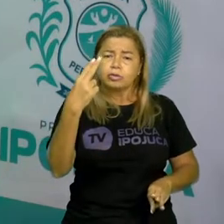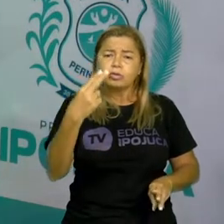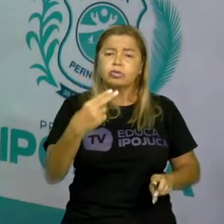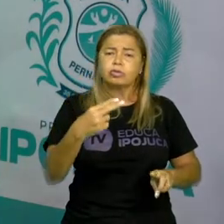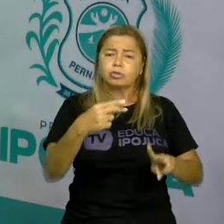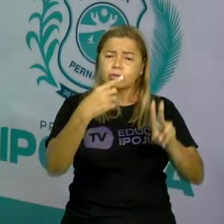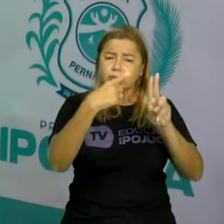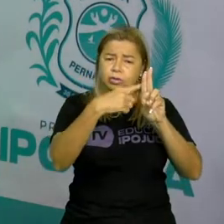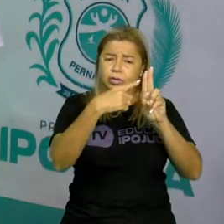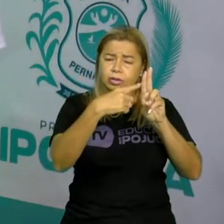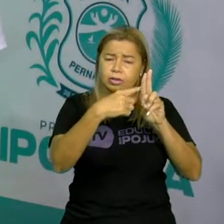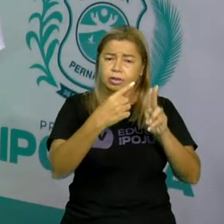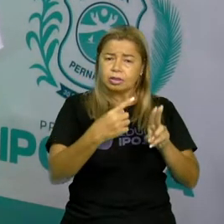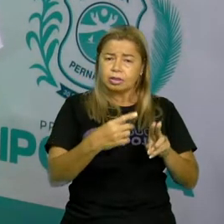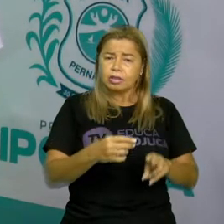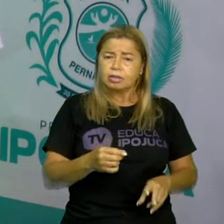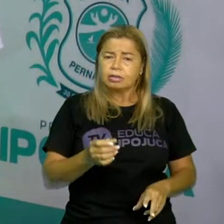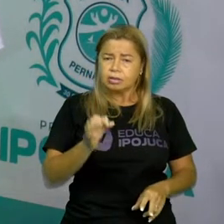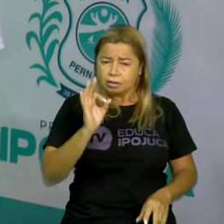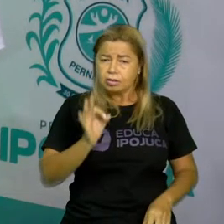Tá certo?